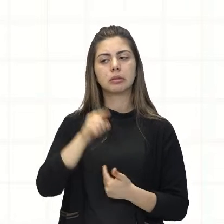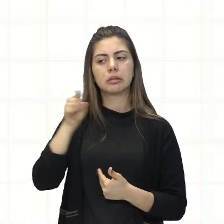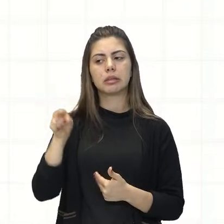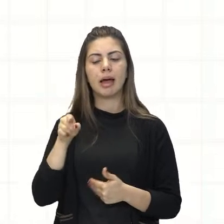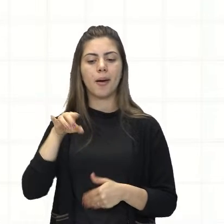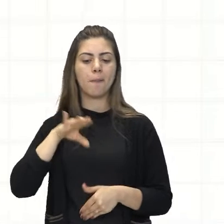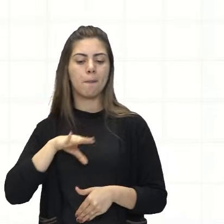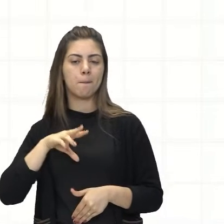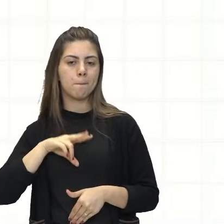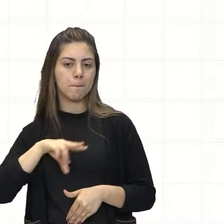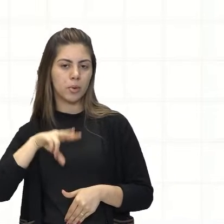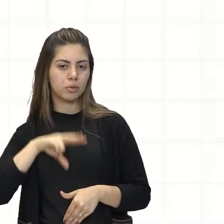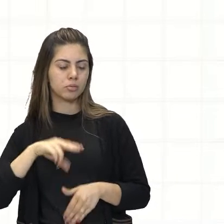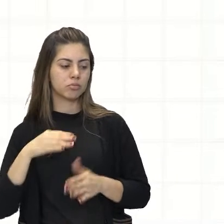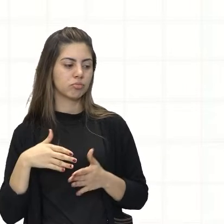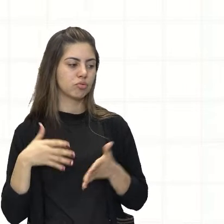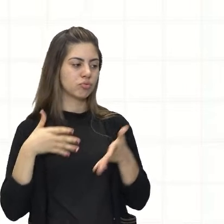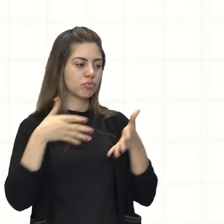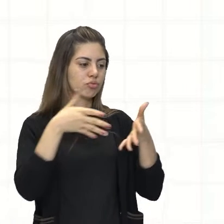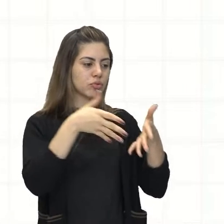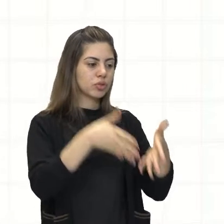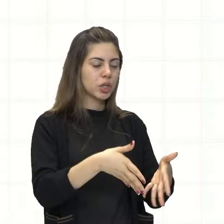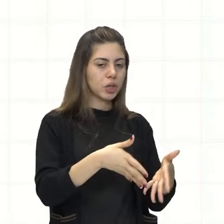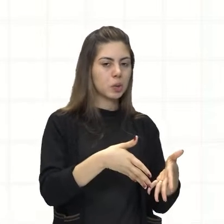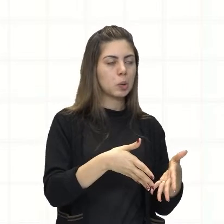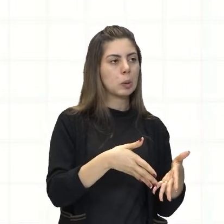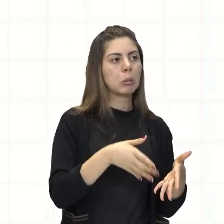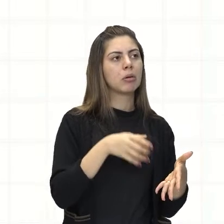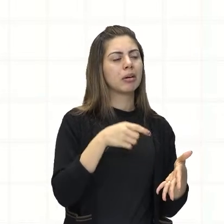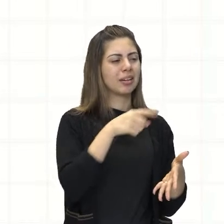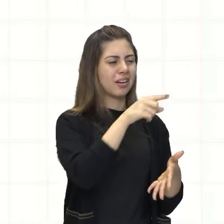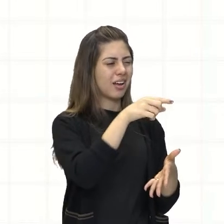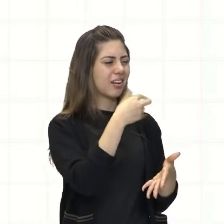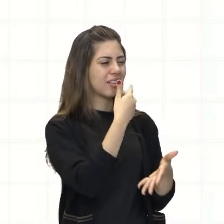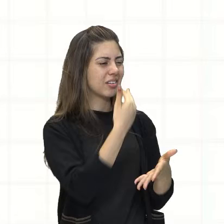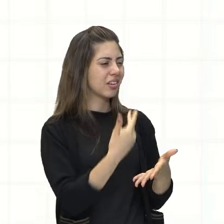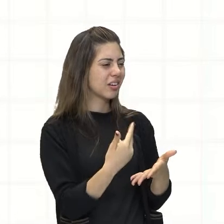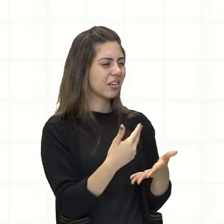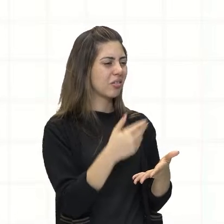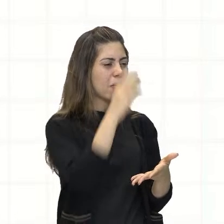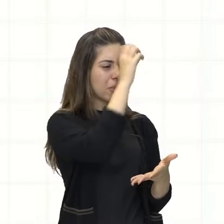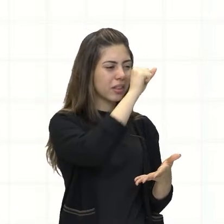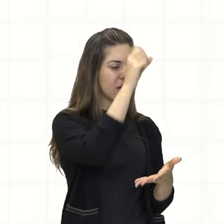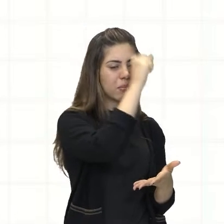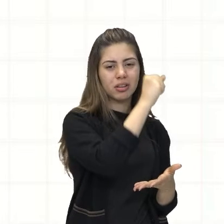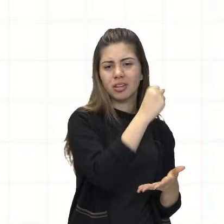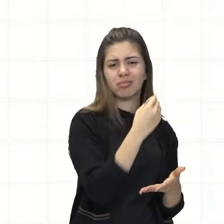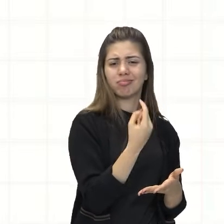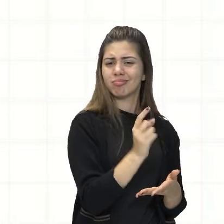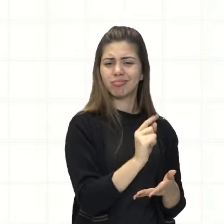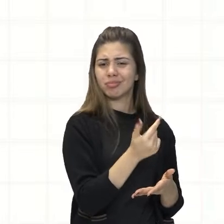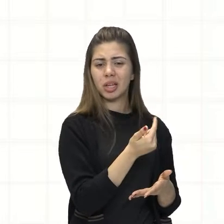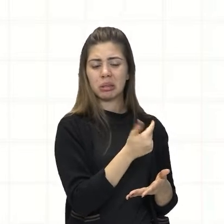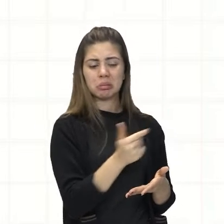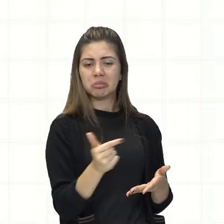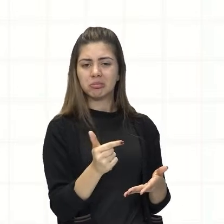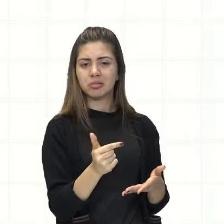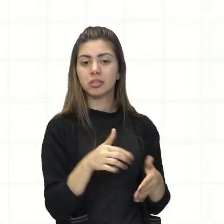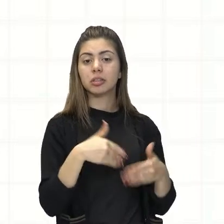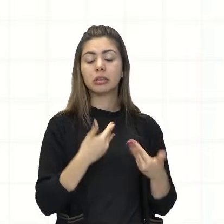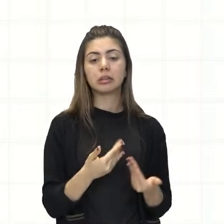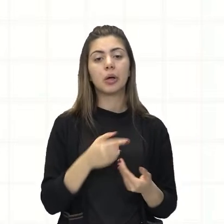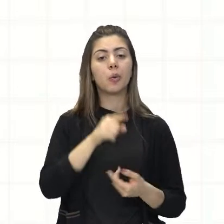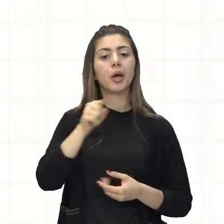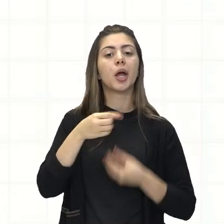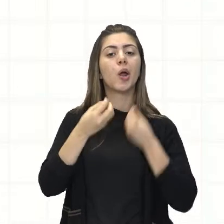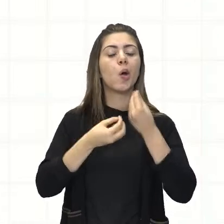chegar aqui e aprender os diversos idiomas, as diversas línguas oriundas do tupi ou